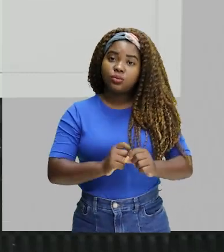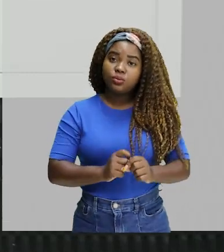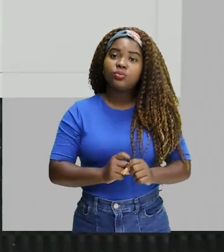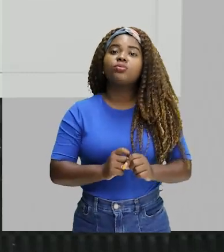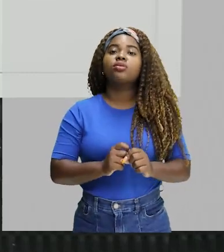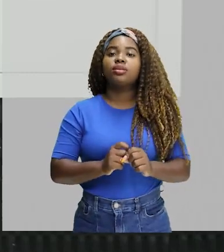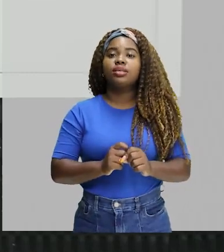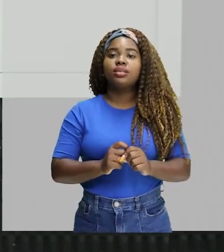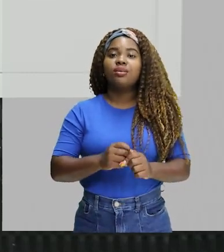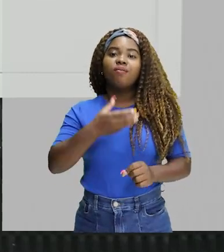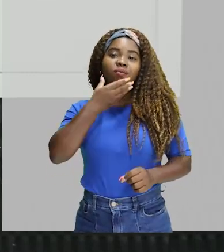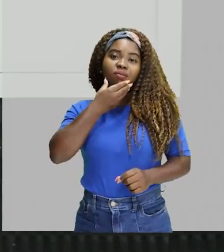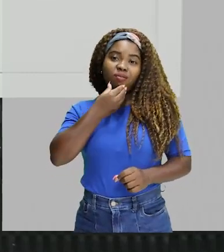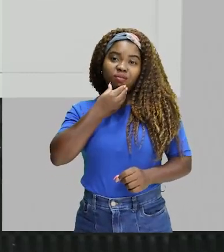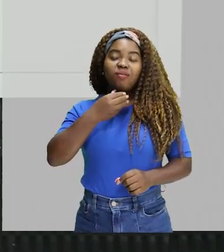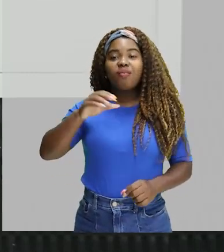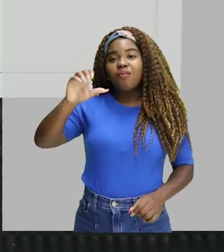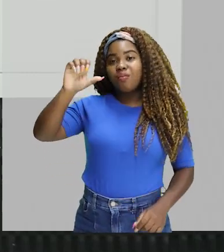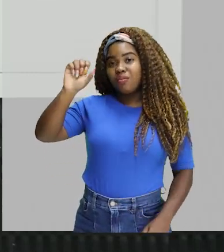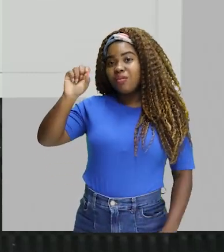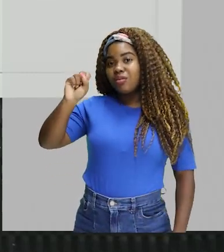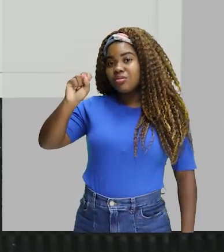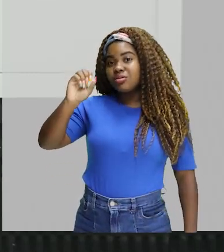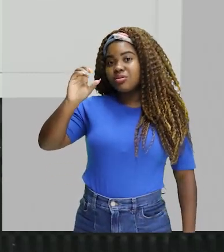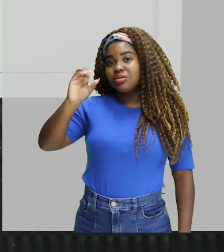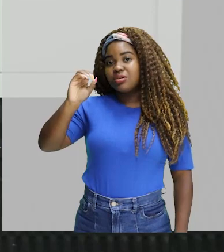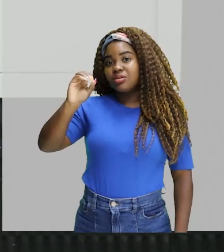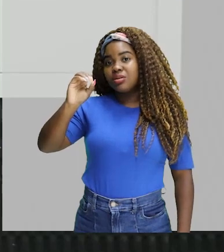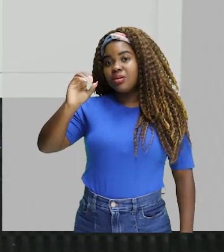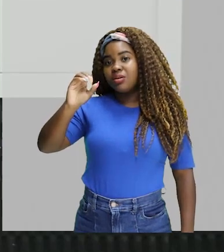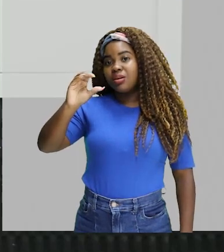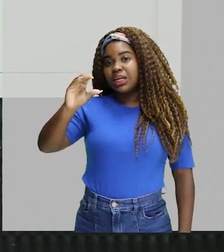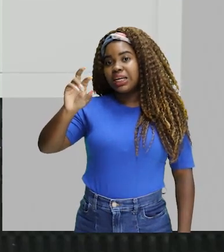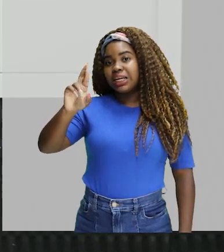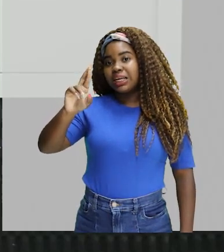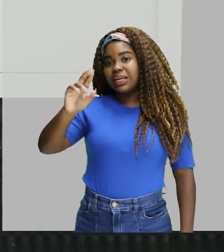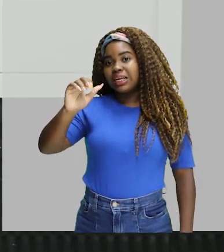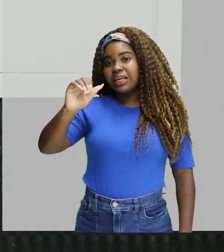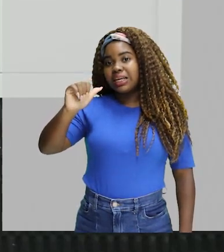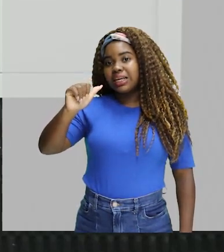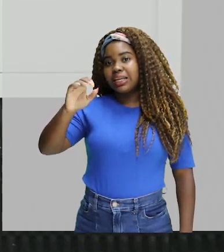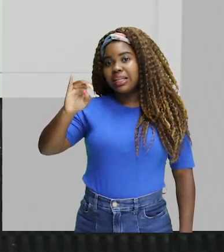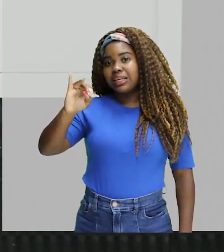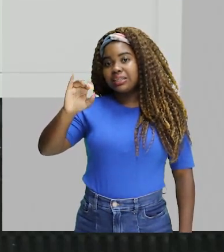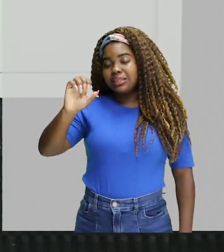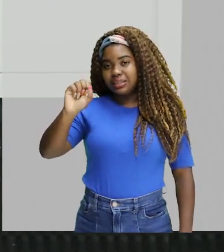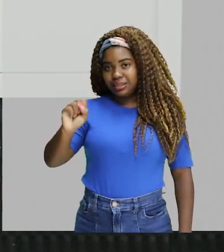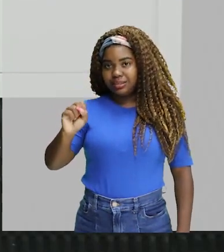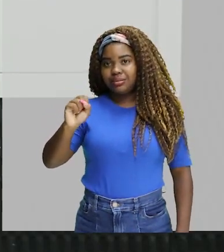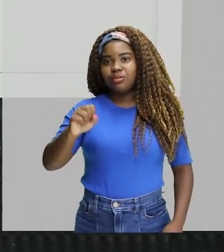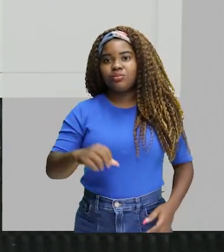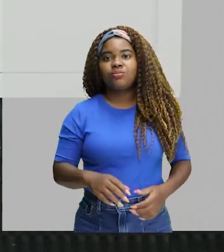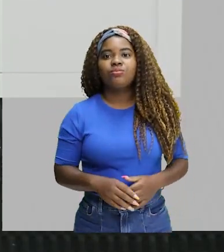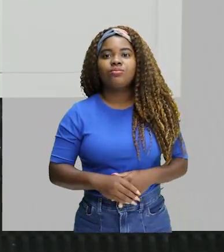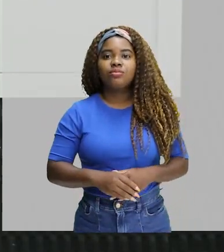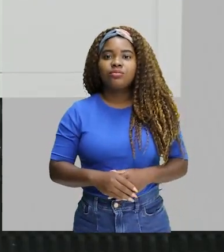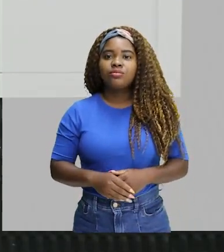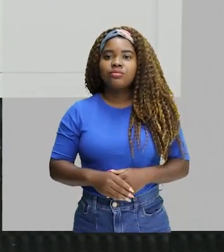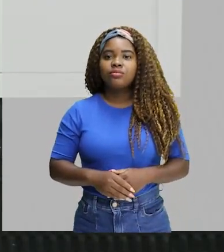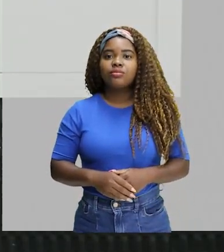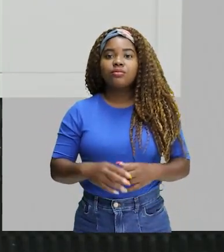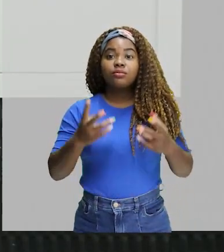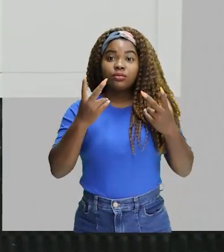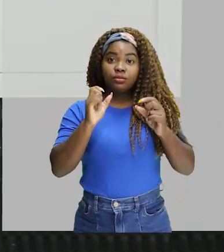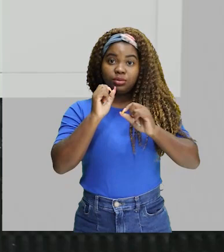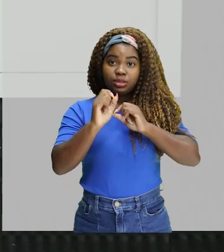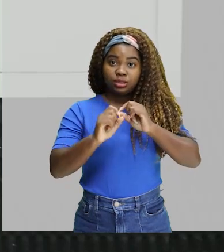amigo Sócrates, ok? Bom, se nós pegarmos a filosofia socrática, nós vamos identificar uma coisa